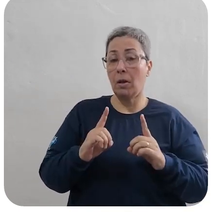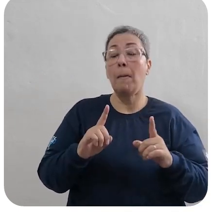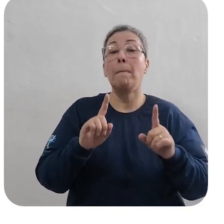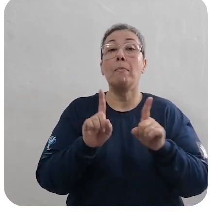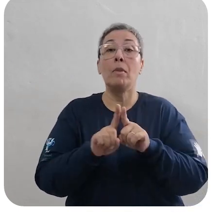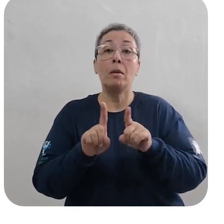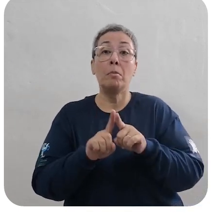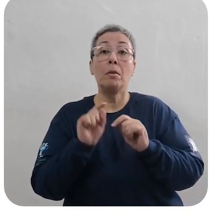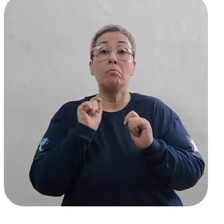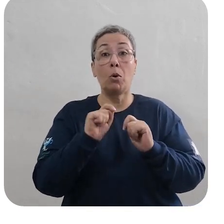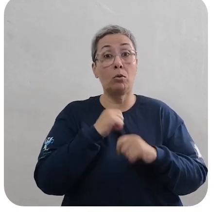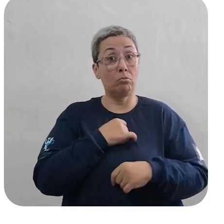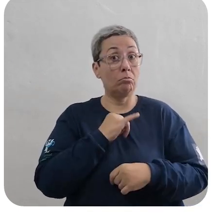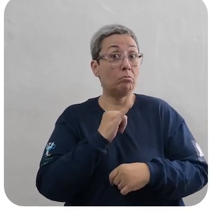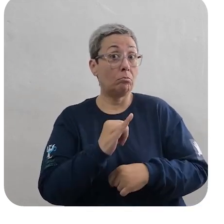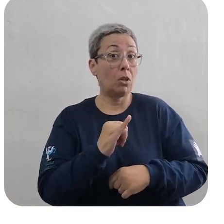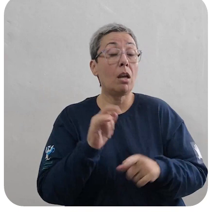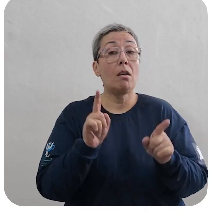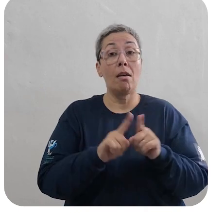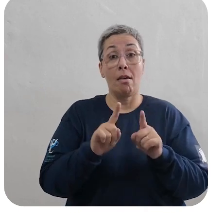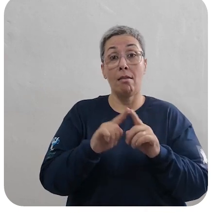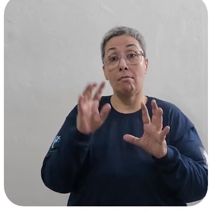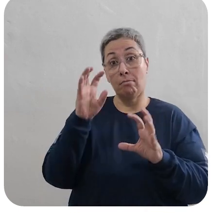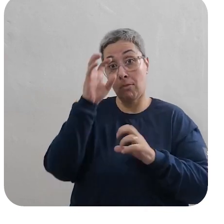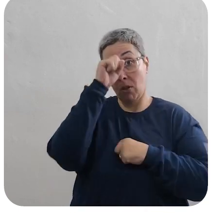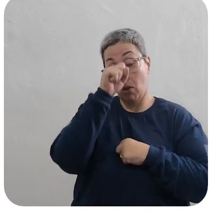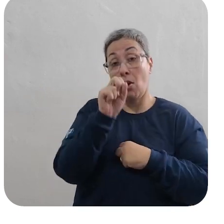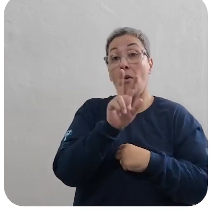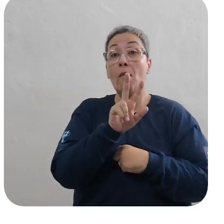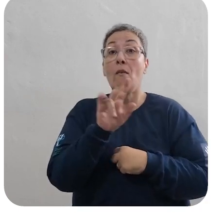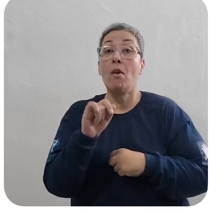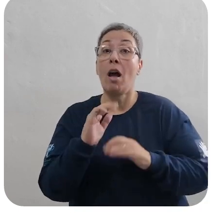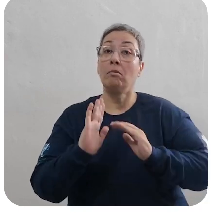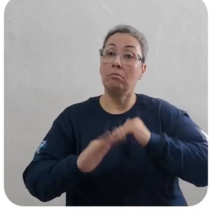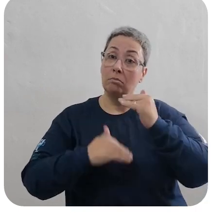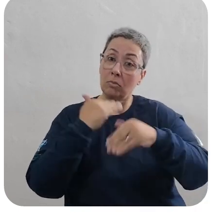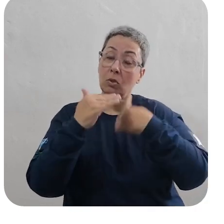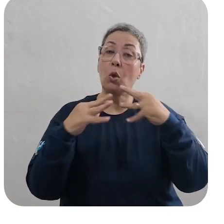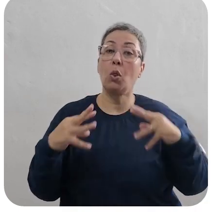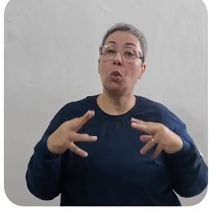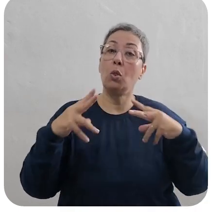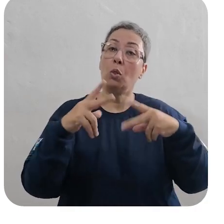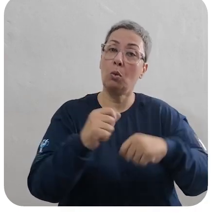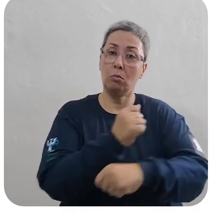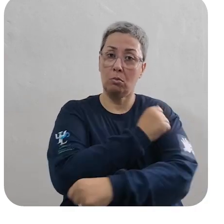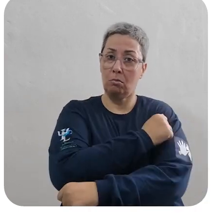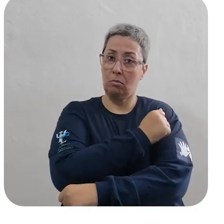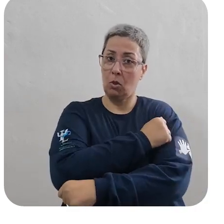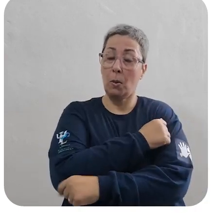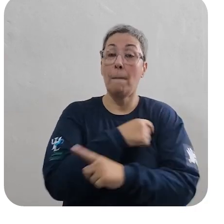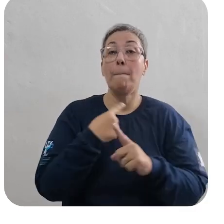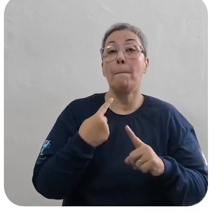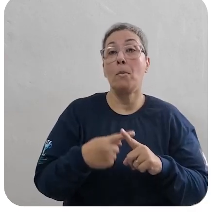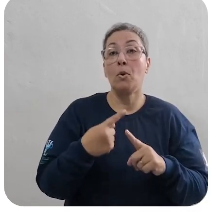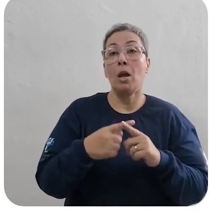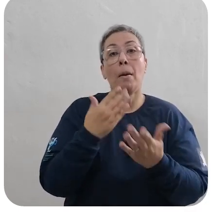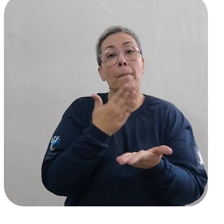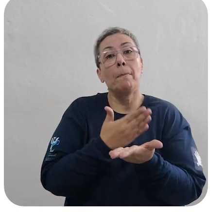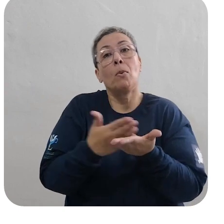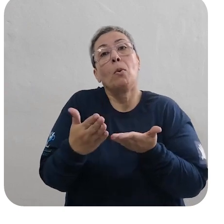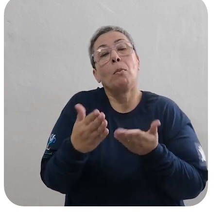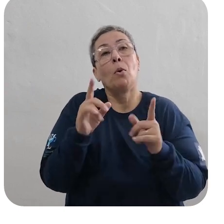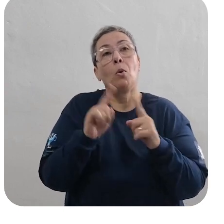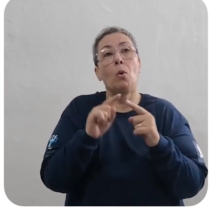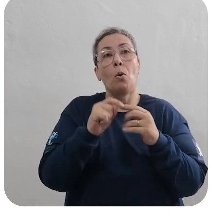deficiência, é possível afirmarmos que esta aprendizagem deve ser desenvolvida por todos os educandos. Podemos